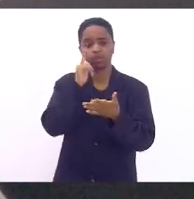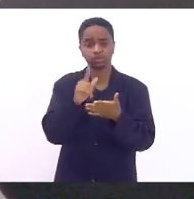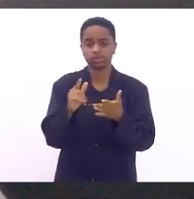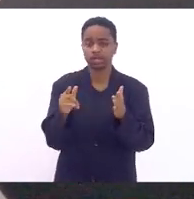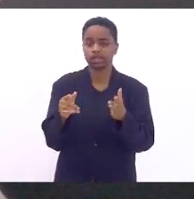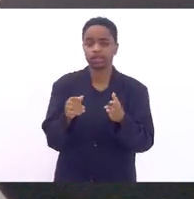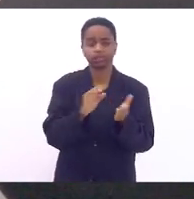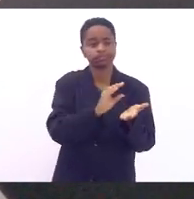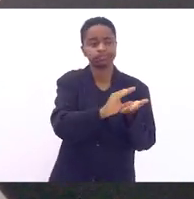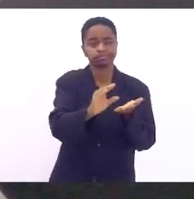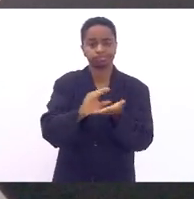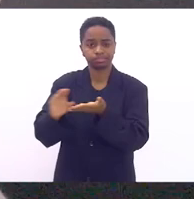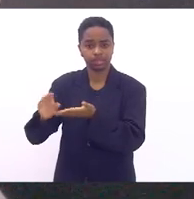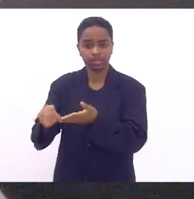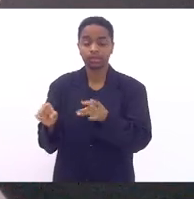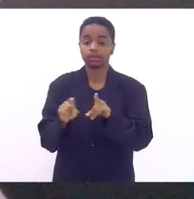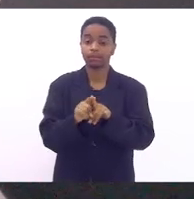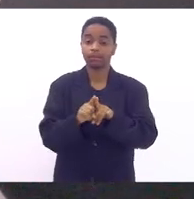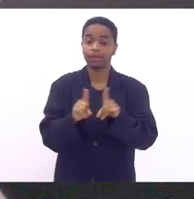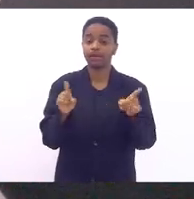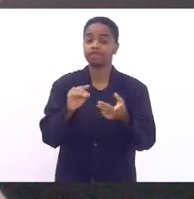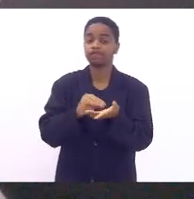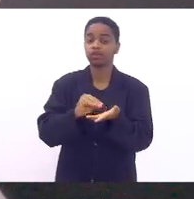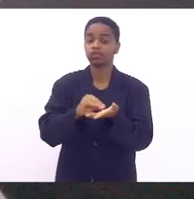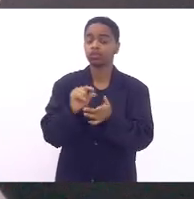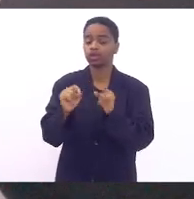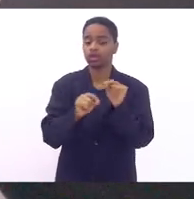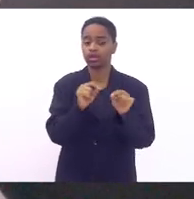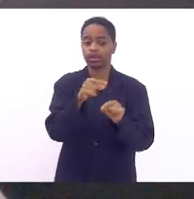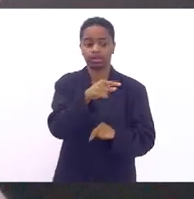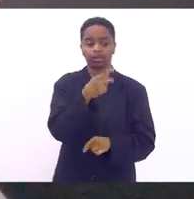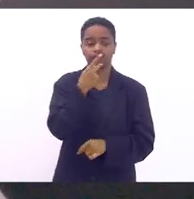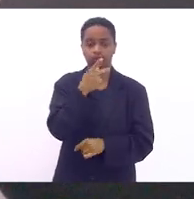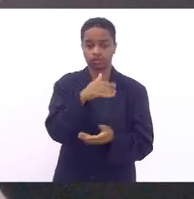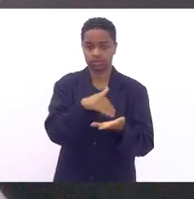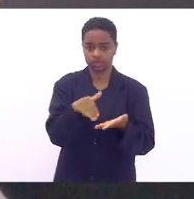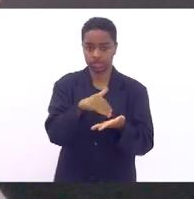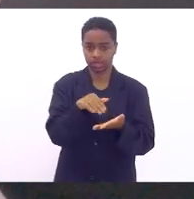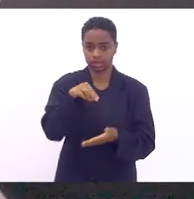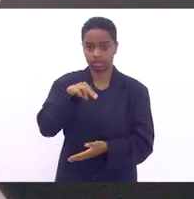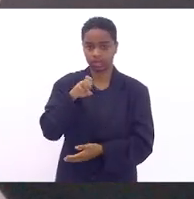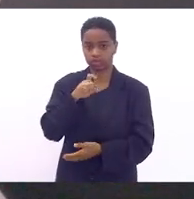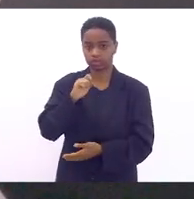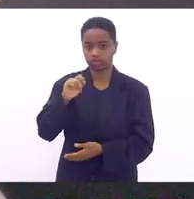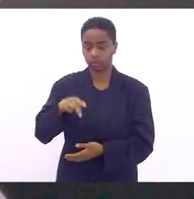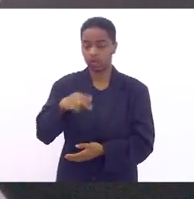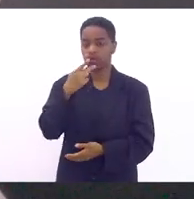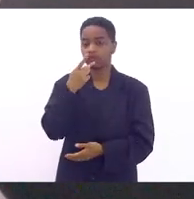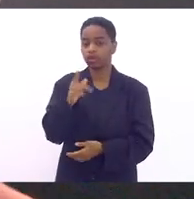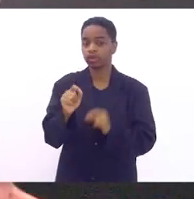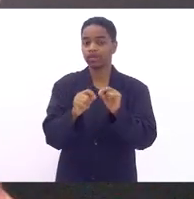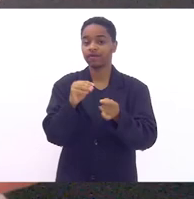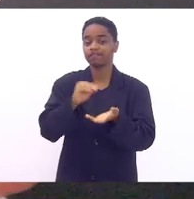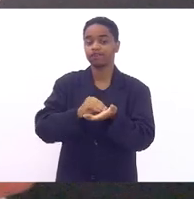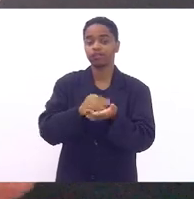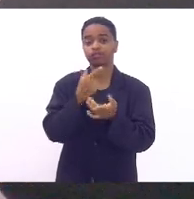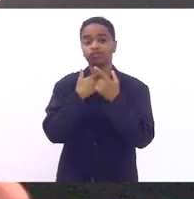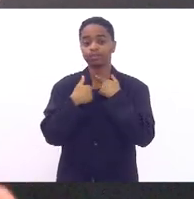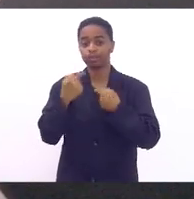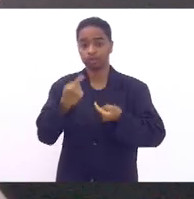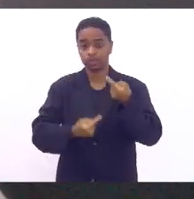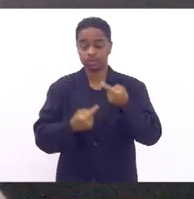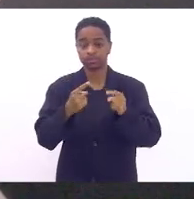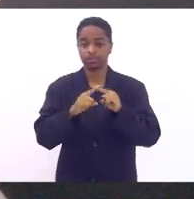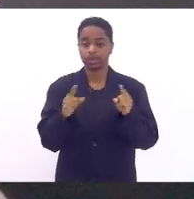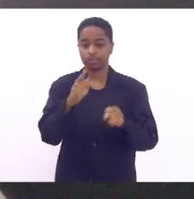capacidade Nossa local e o que tá faltando que o secretário Nelson falou com muita propriedade aqui é a vontade política e o político tem que fazer escolhas tem